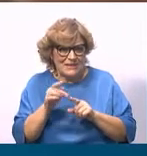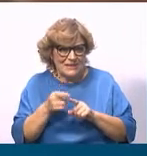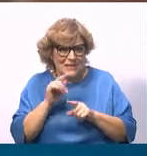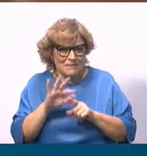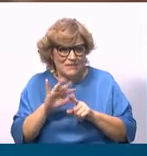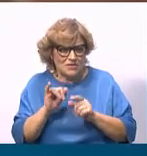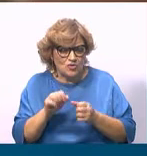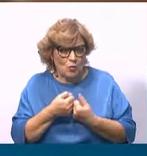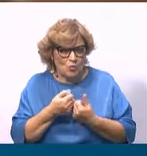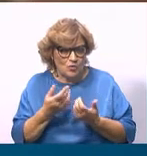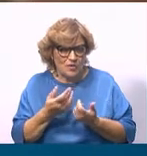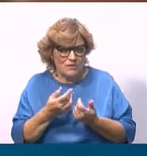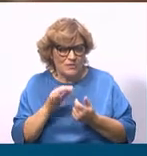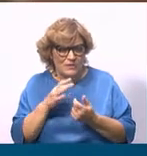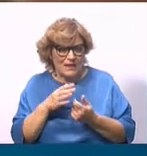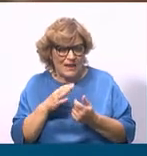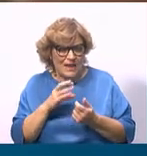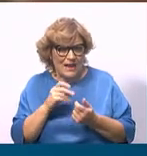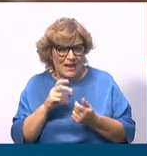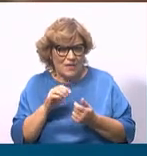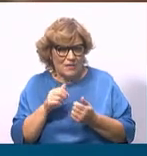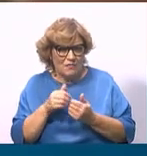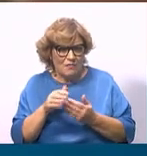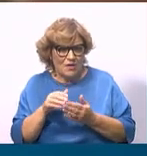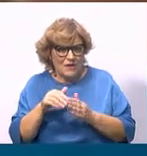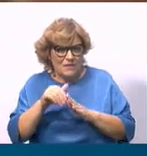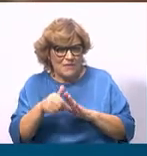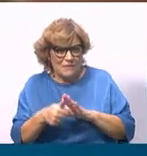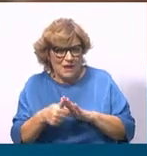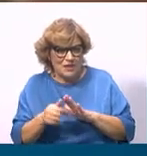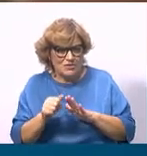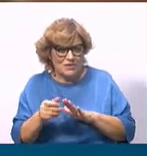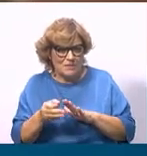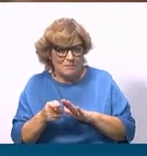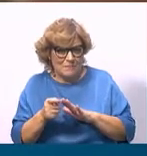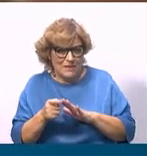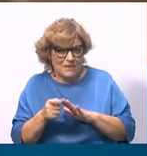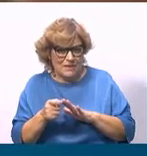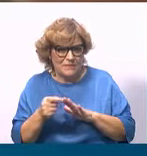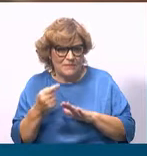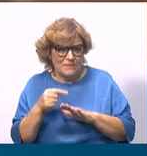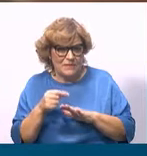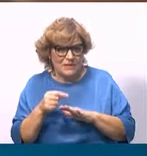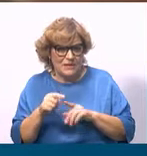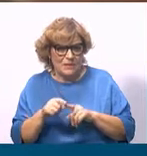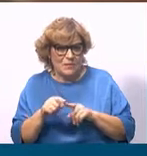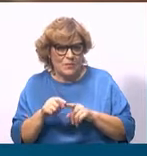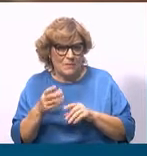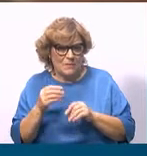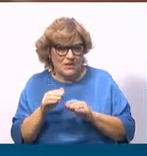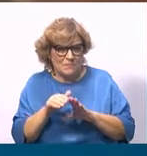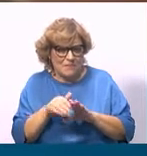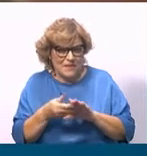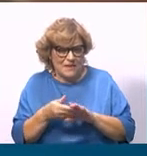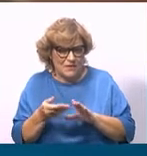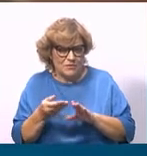tivesse o calo, portanto, assim, da parte de fora do pé, não é? Da parte de fora e de baixo. E de baixo também, e por isso é que faz com que o dedo fique mais para dentro.